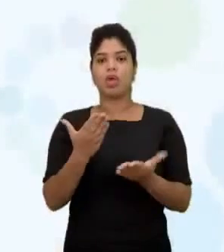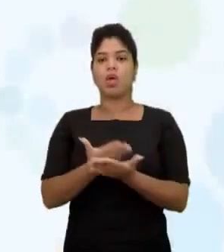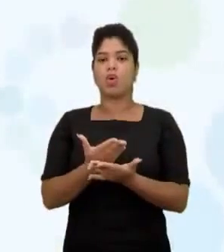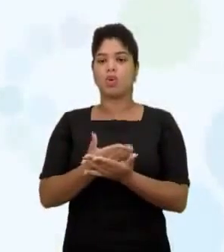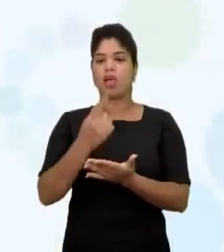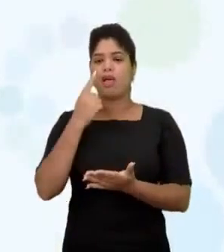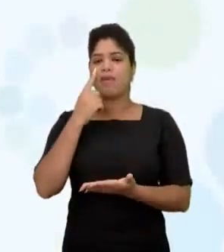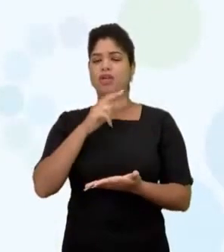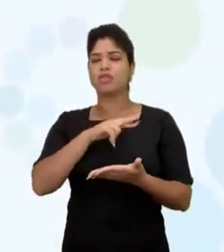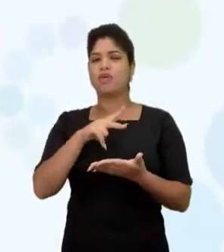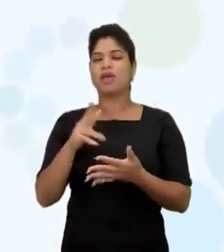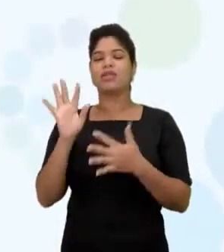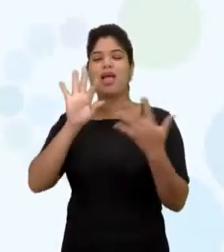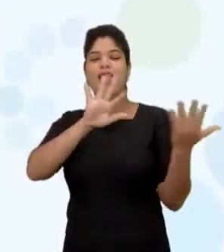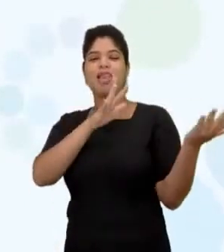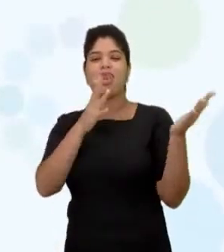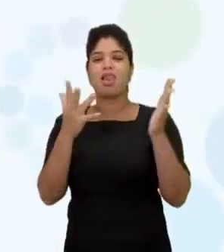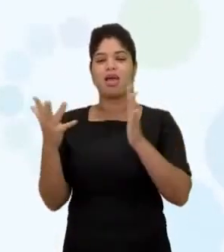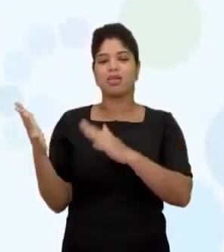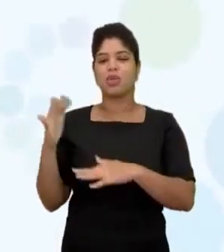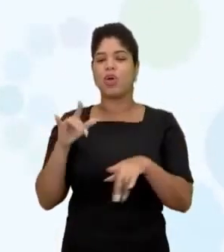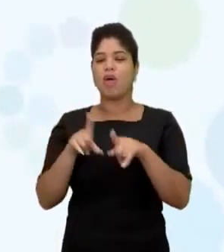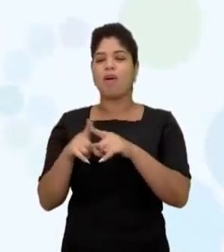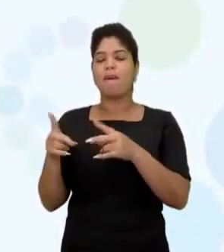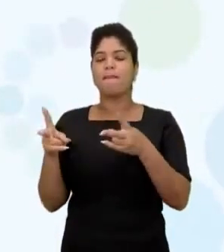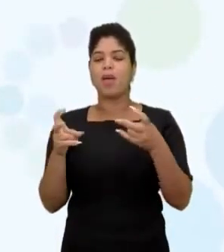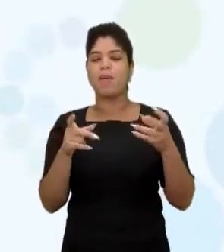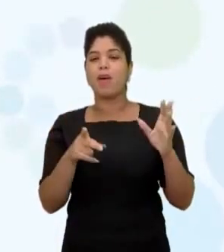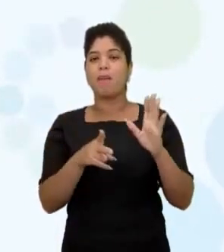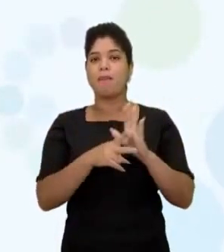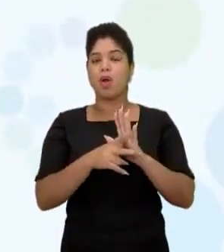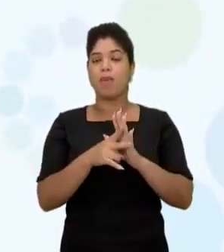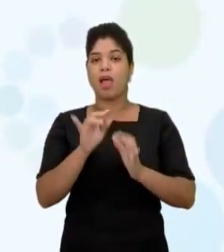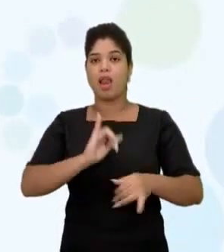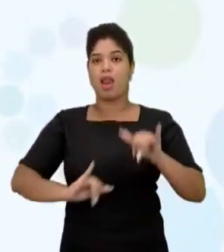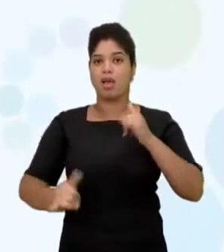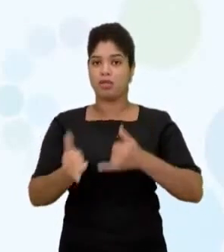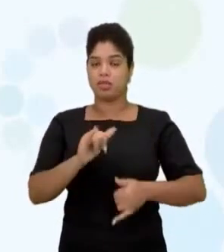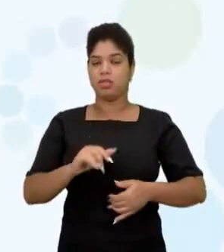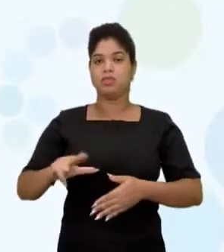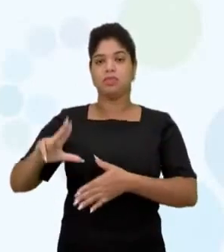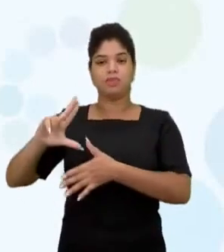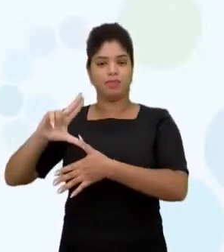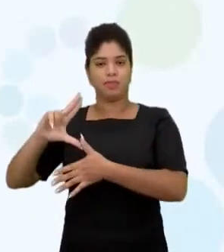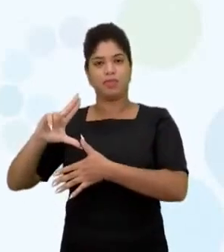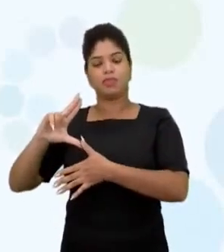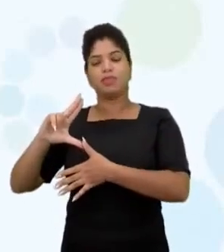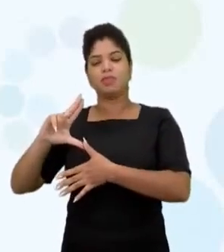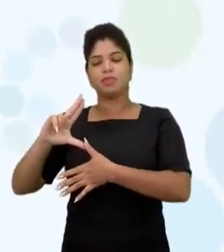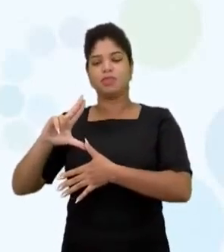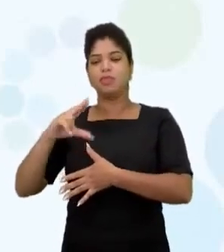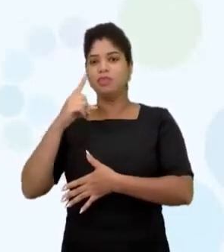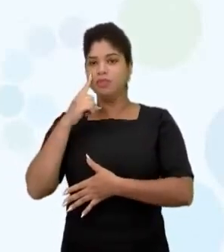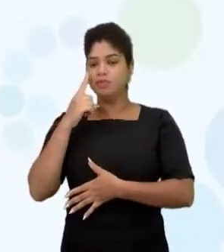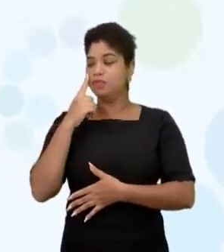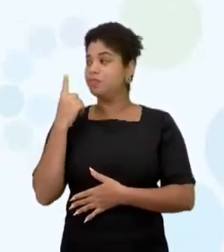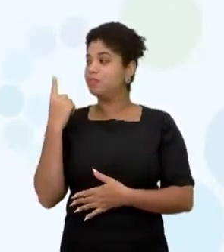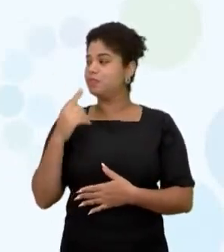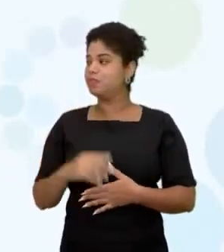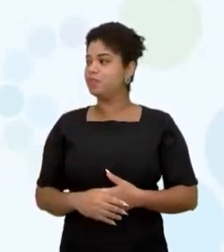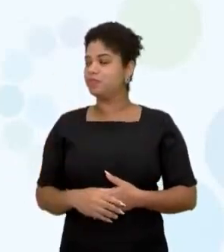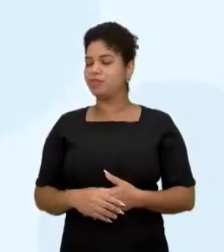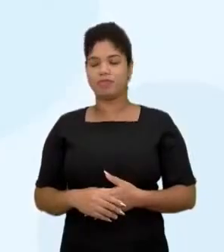sobre recursos naturais e produção de energia na América Latina. A habilidade que nós